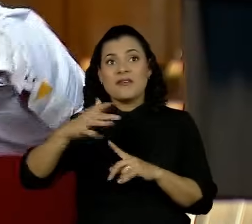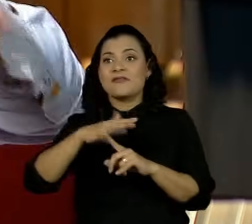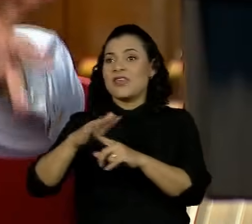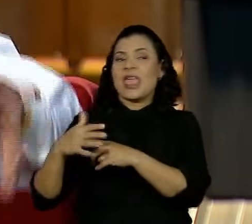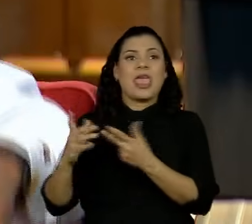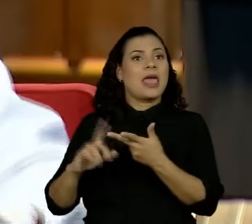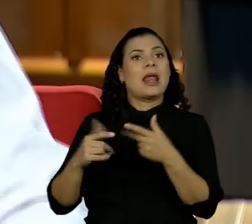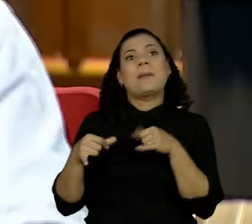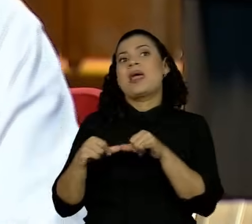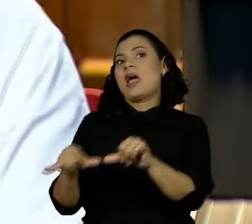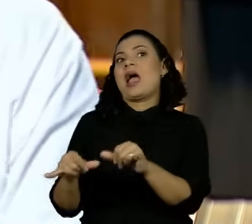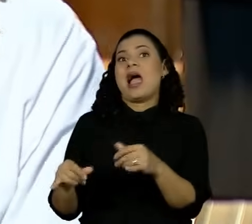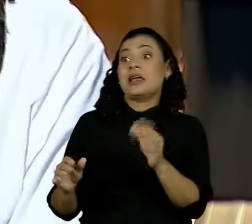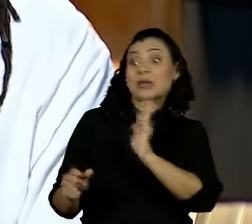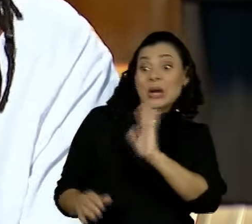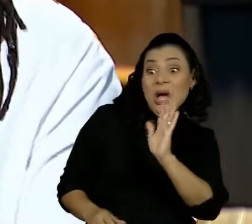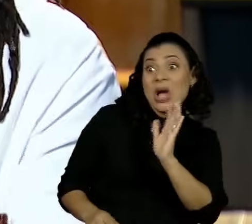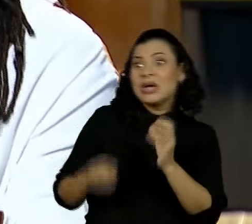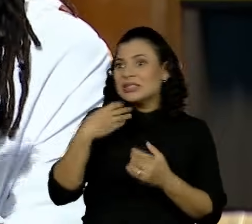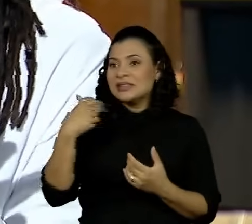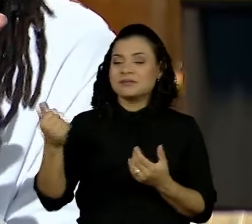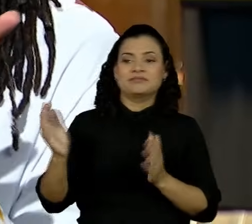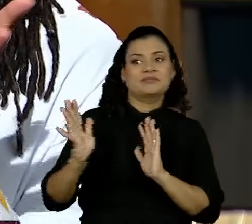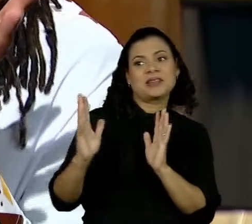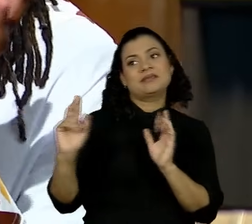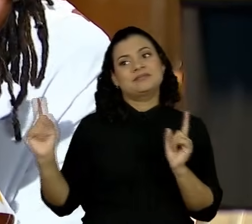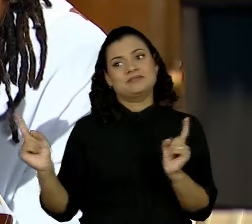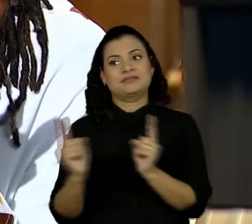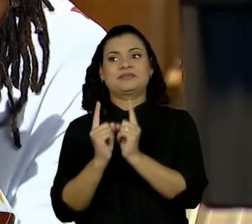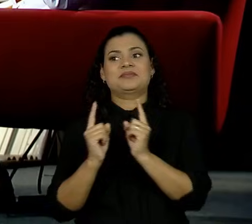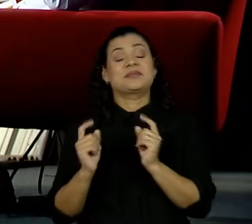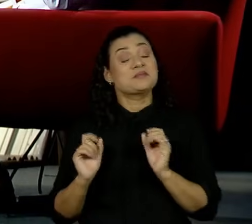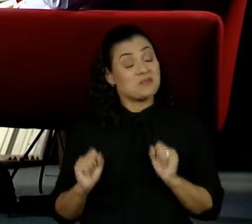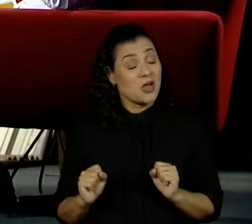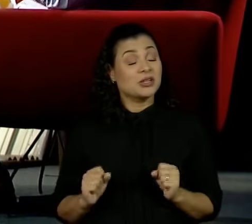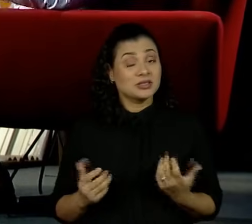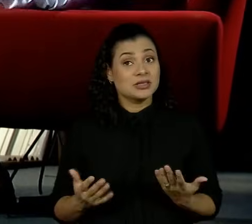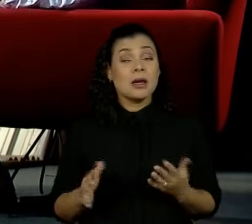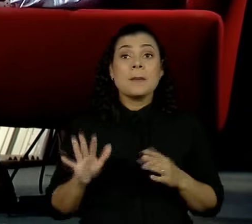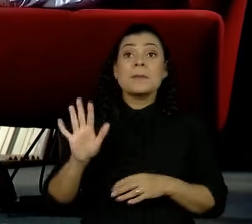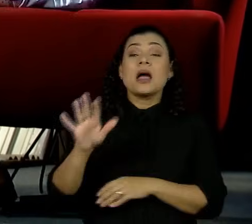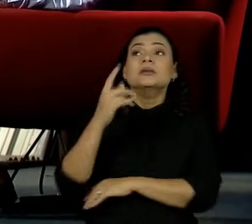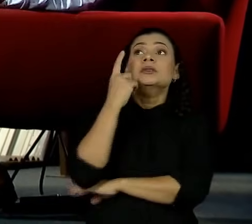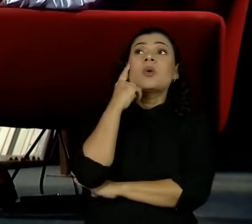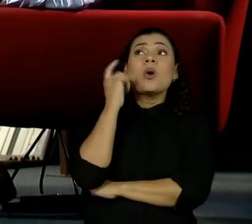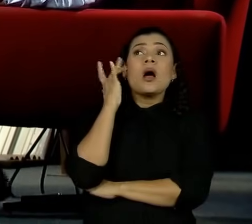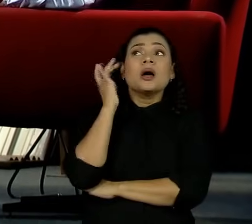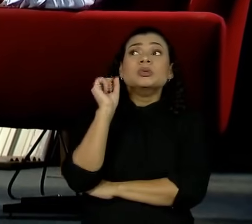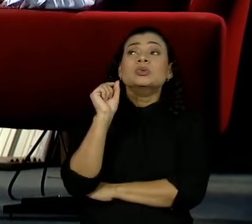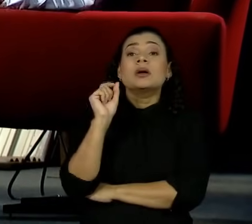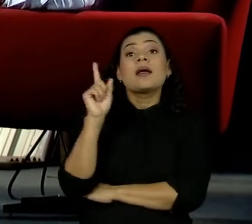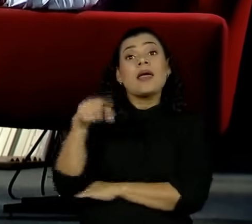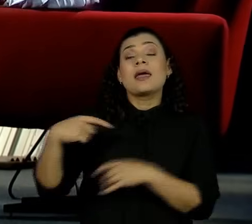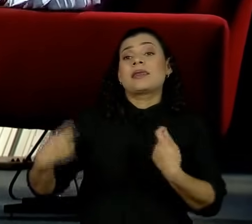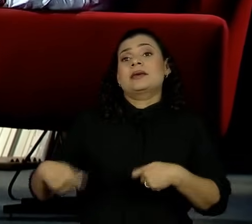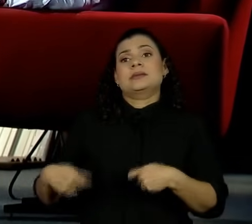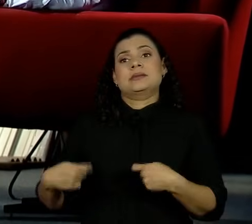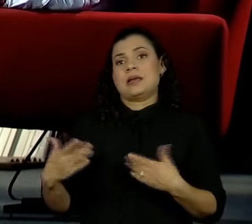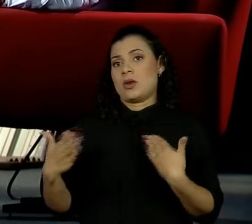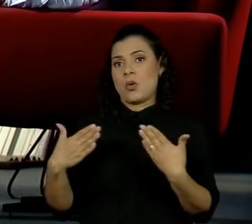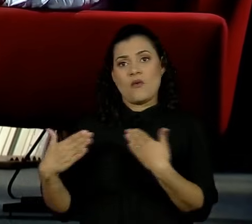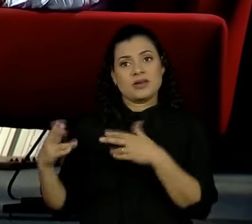no mercado, no clube, em algum lugar você vai encontrar. Eu acho que isso é necessário